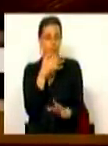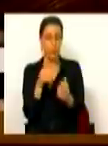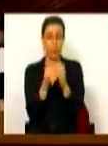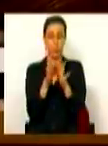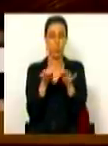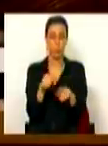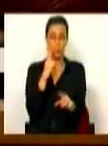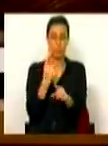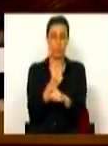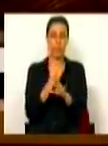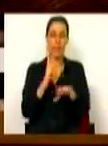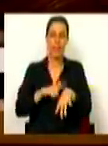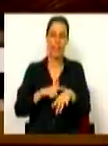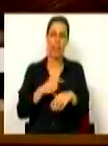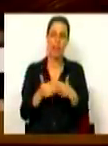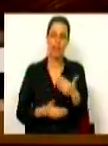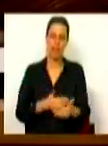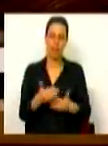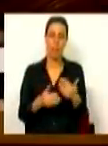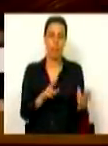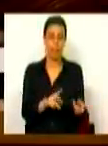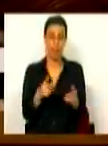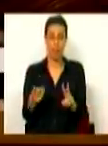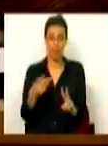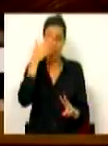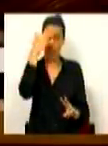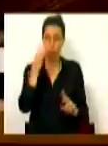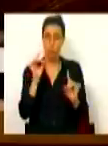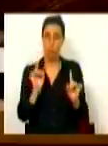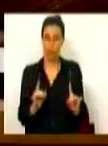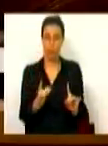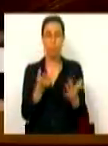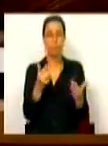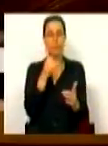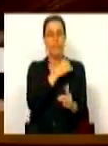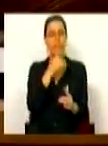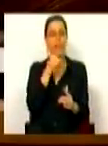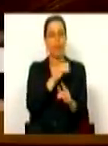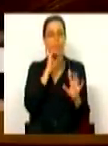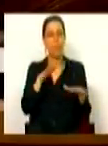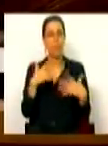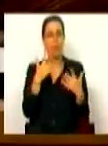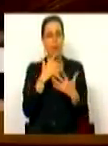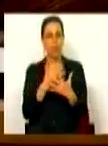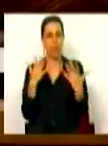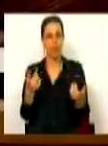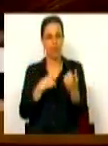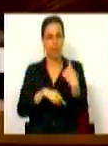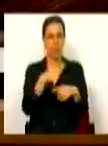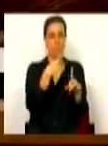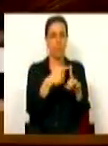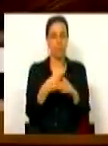tudo isso leva tempo. Alterar comportamentos, quando os sacrifícios podem ser grandes e os